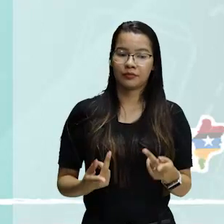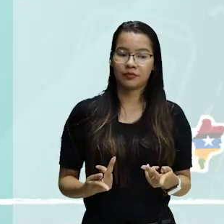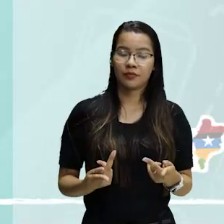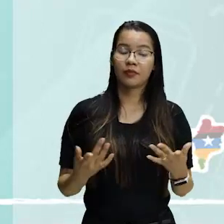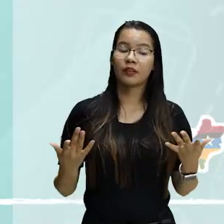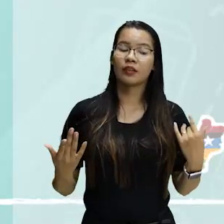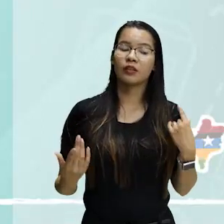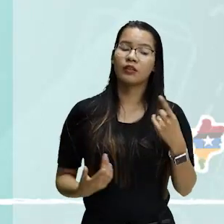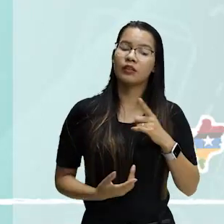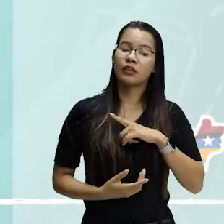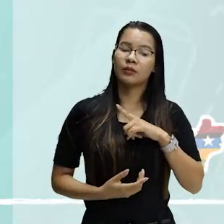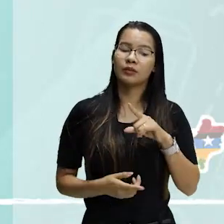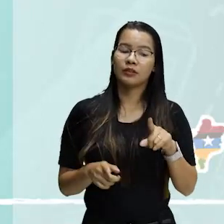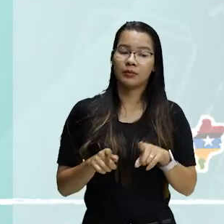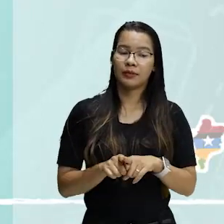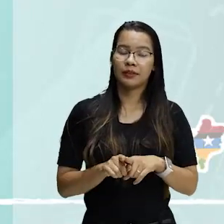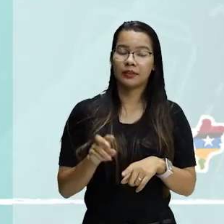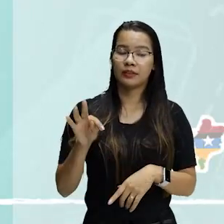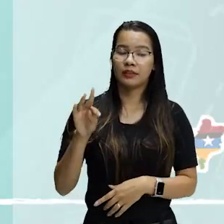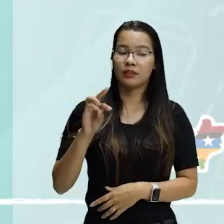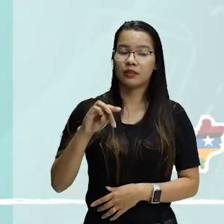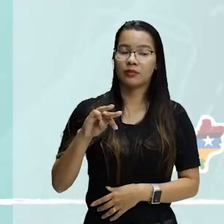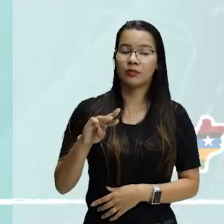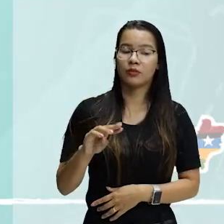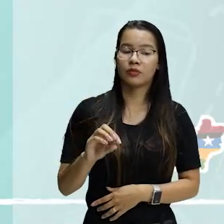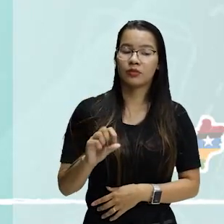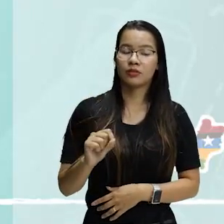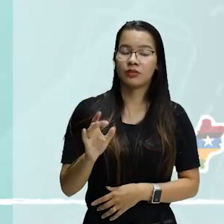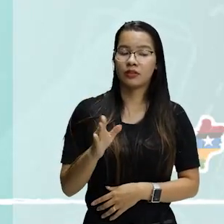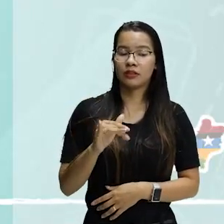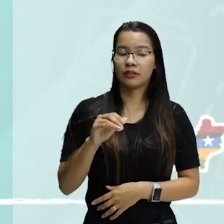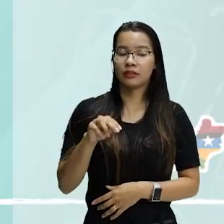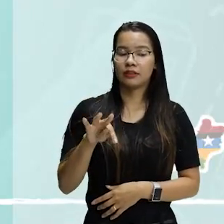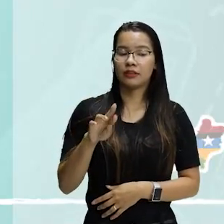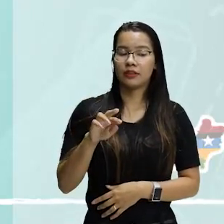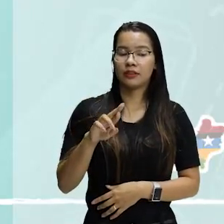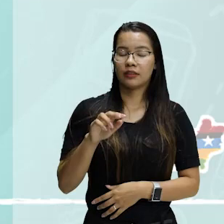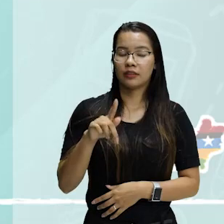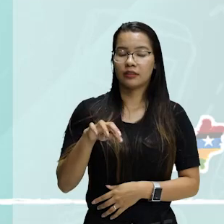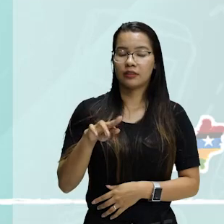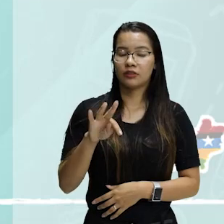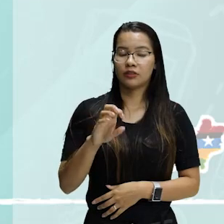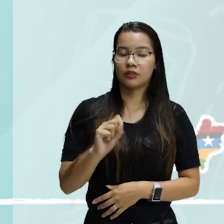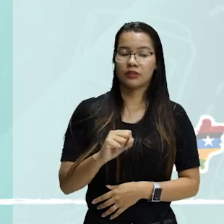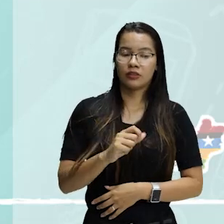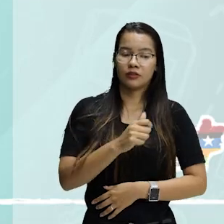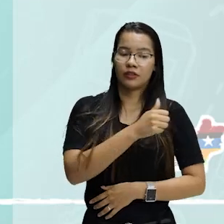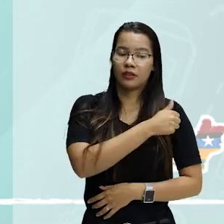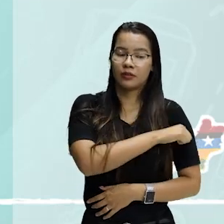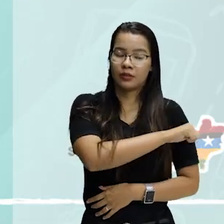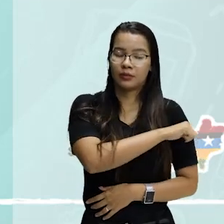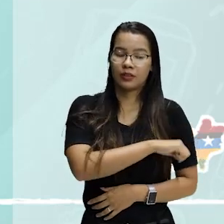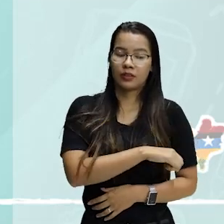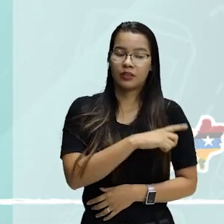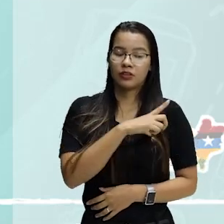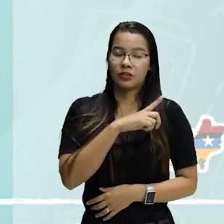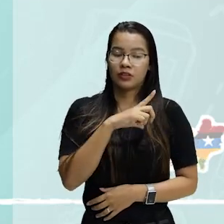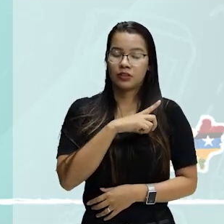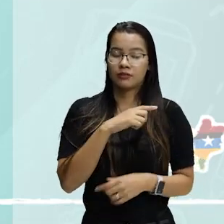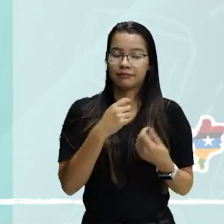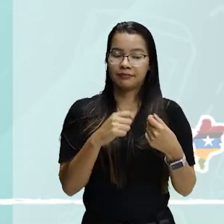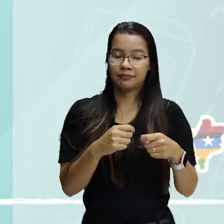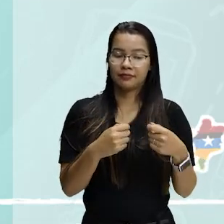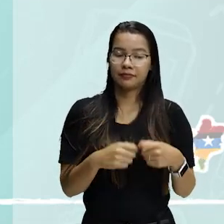Termos integrantes, aí a gente tem um exemplo. A enfermeira tinha necessidade de medicamentos. A enfermeira é o